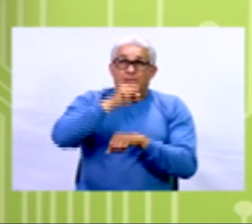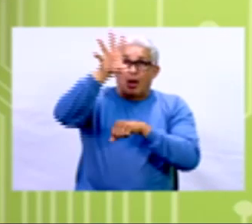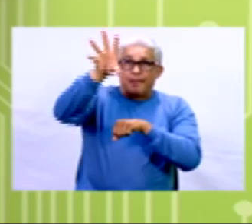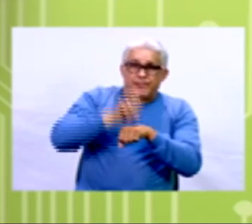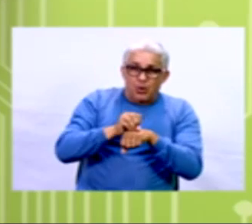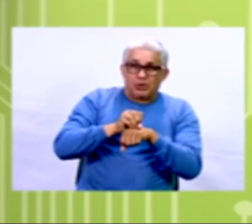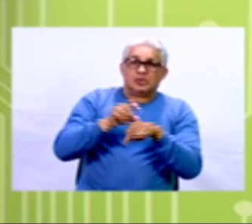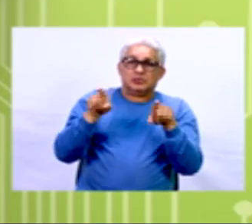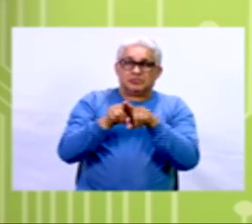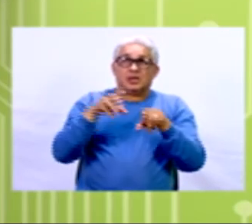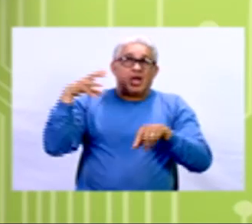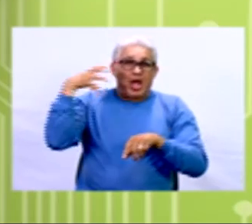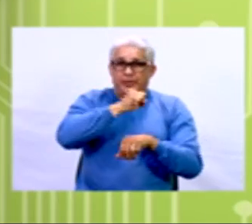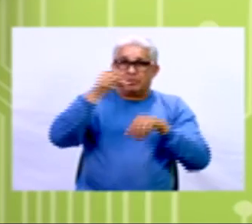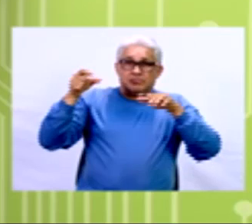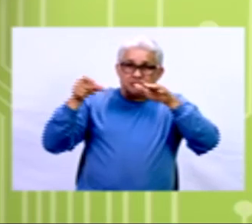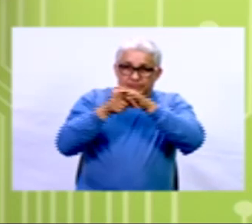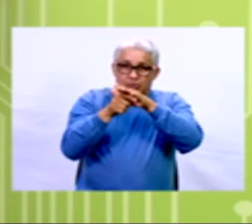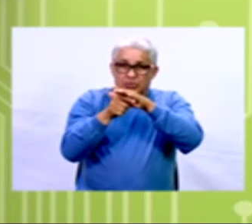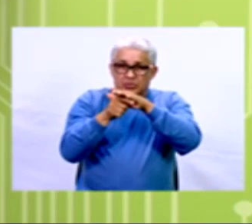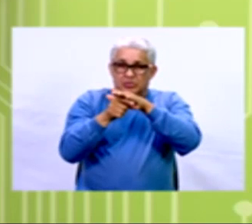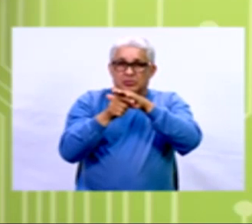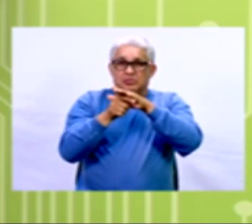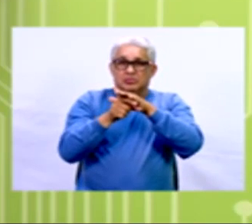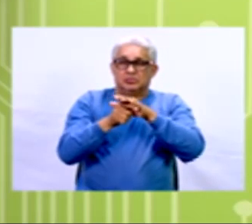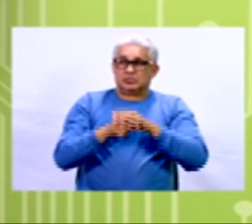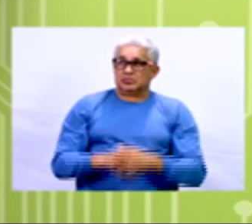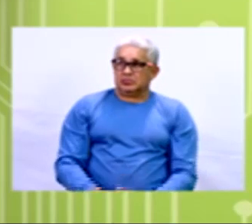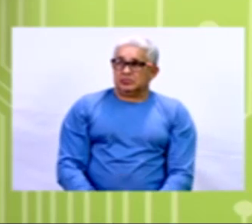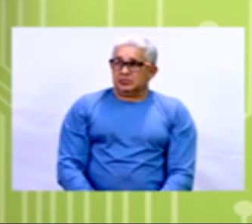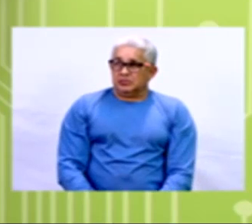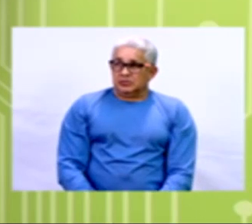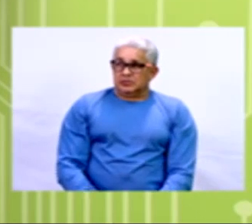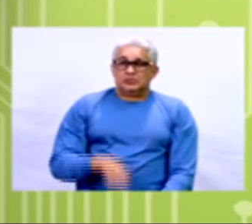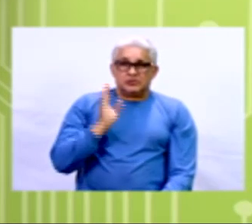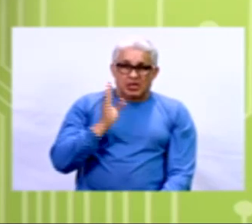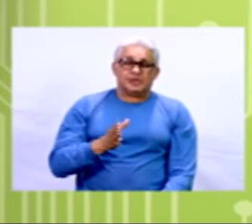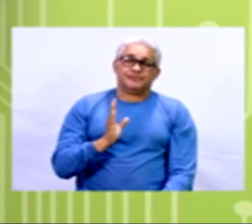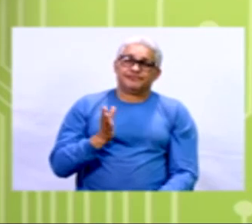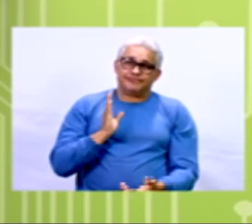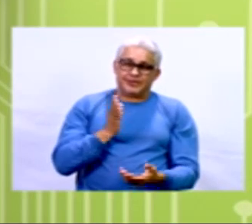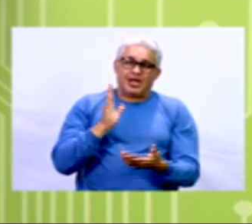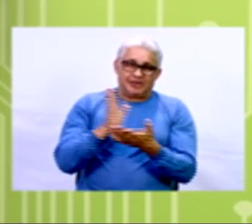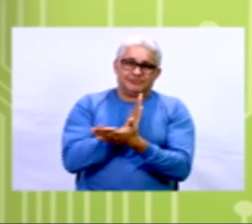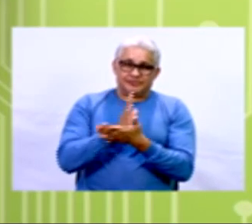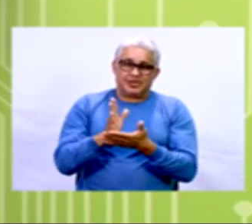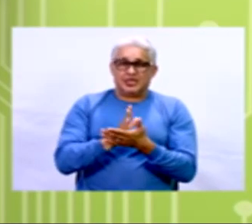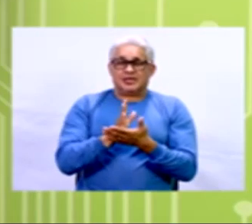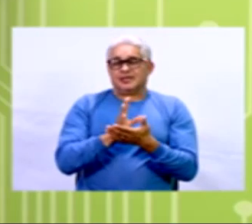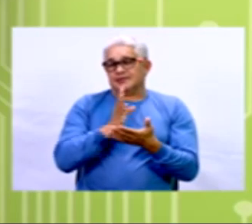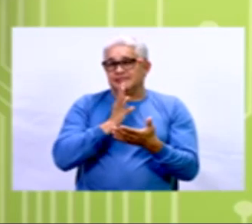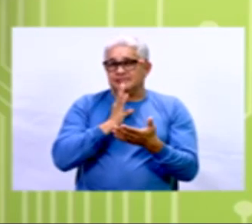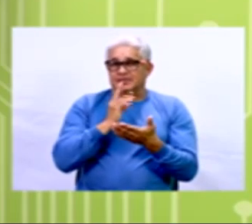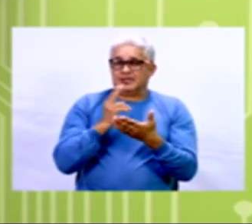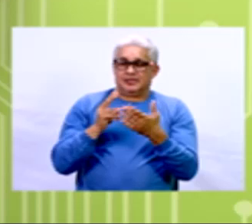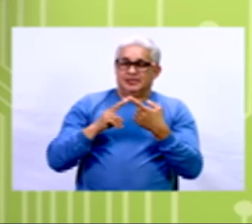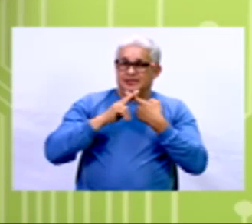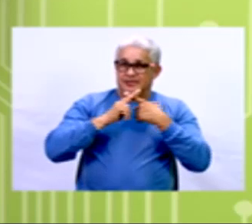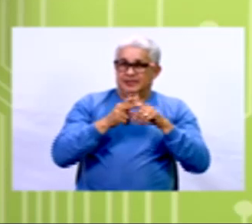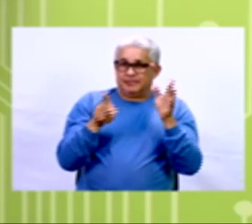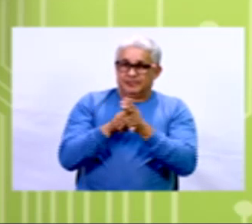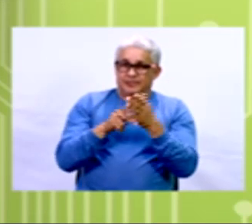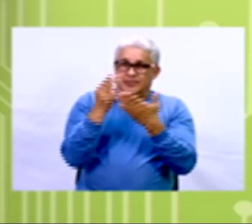rápido de instalar e ele é bastante intuitivo. Então, para quem já mexeu com alguma ferramenta de desenho, já